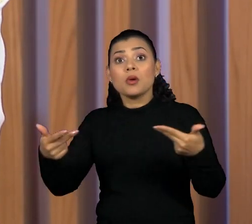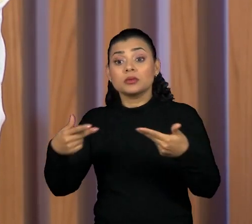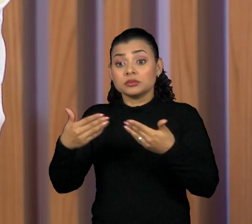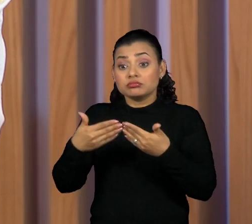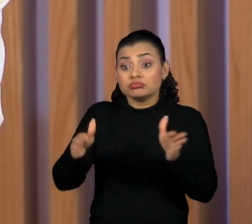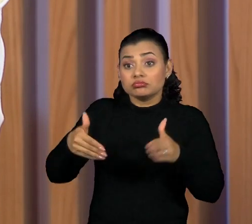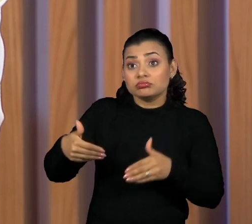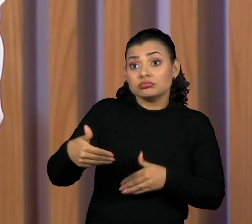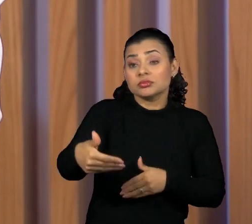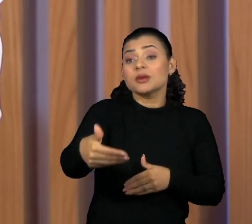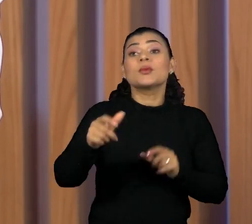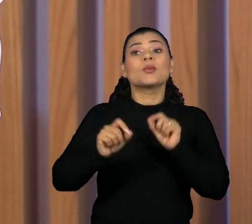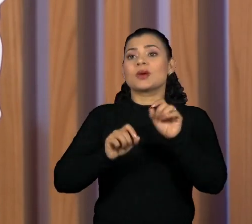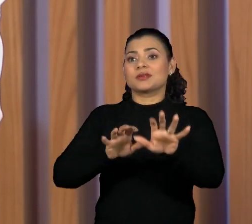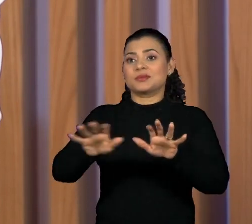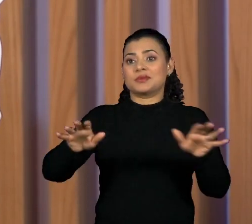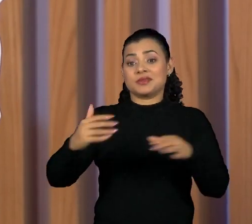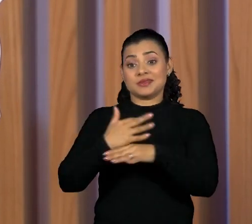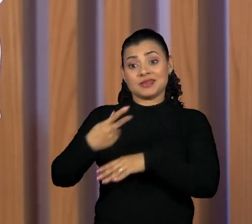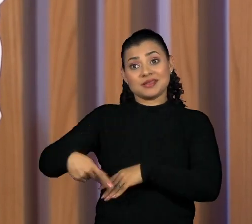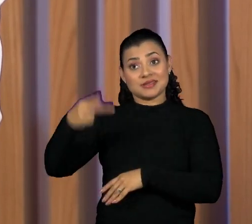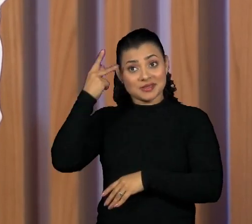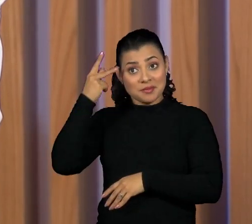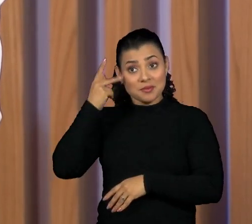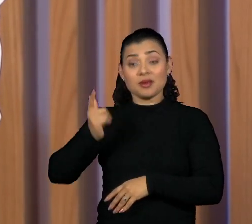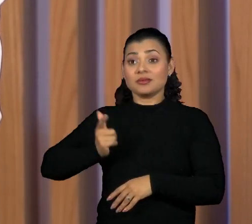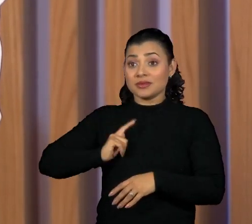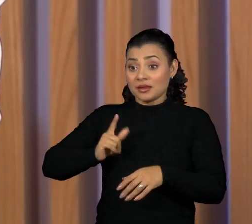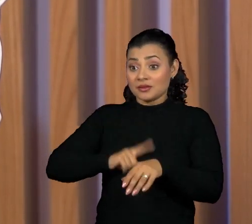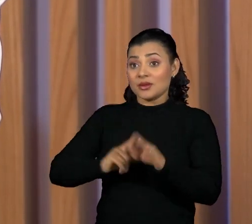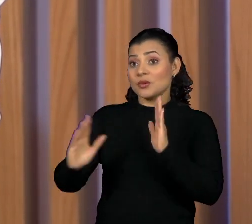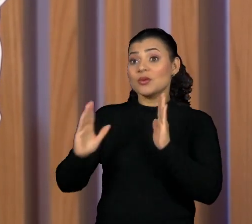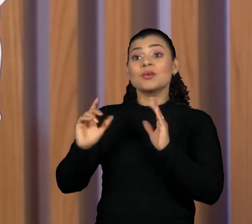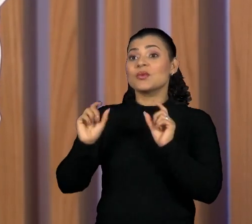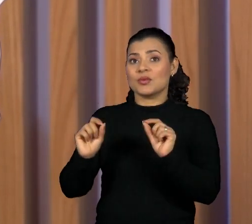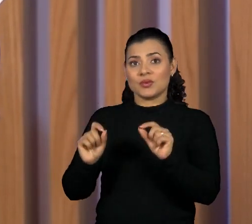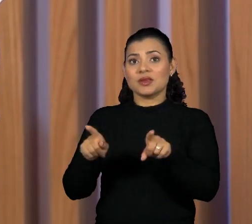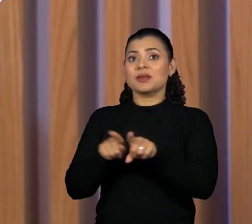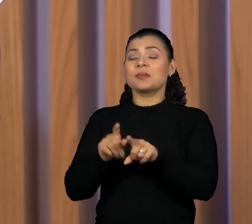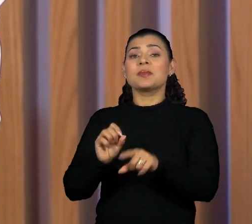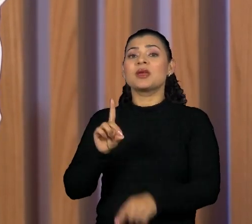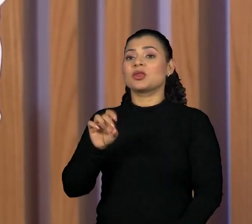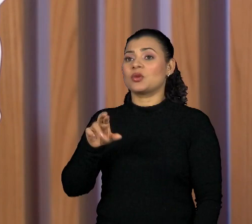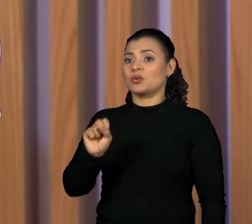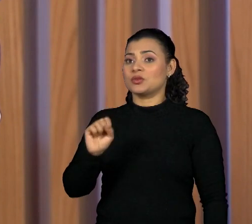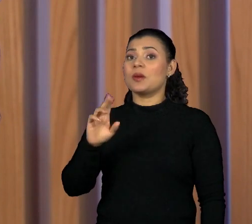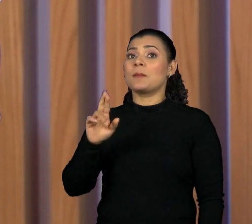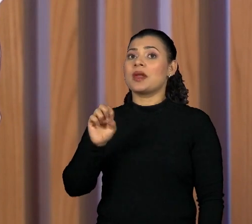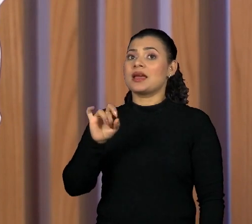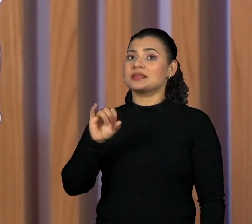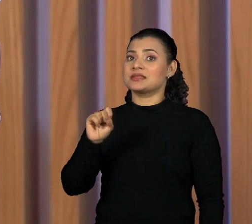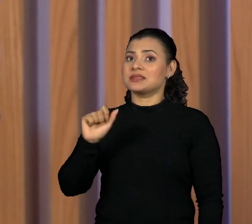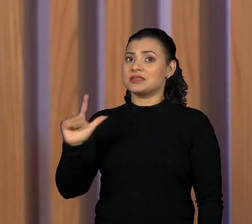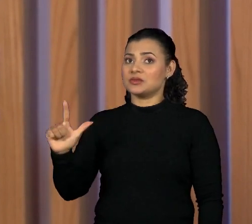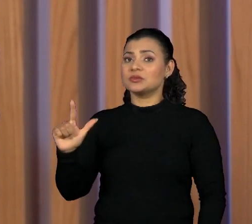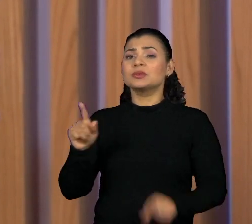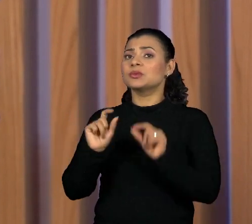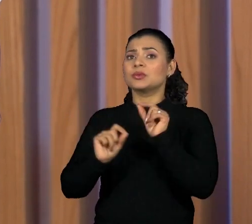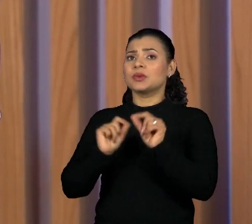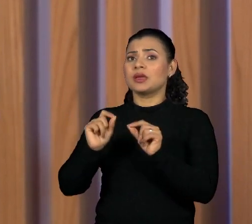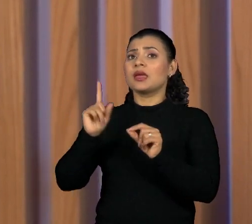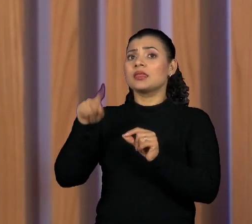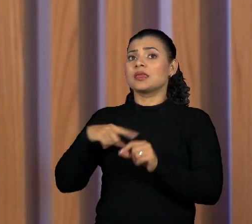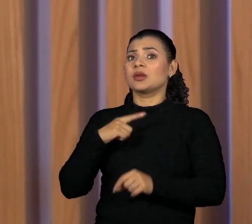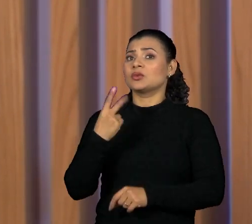cartaz na cidade de São Paulo nesse momento, chamada Dos Brasis, e que reúne 240